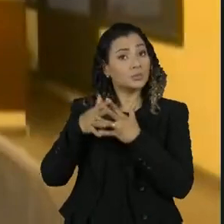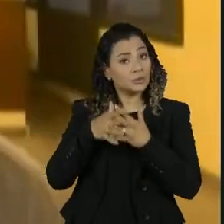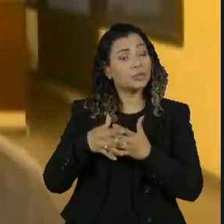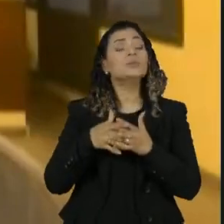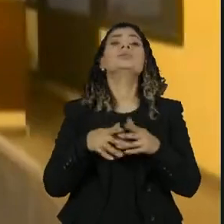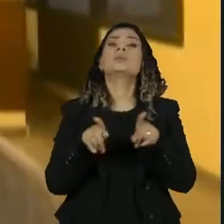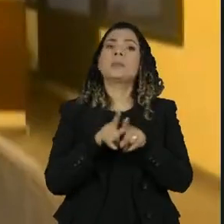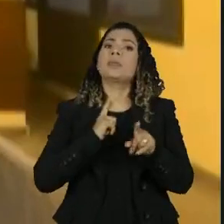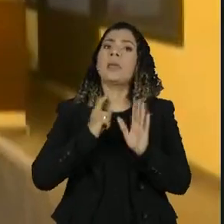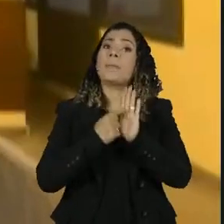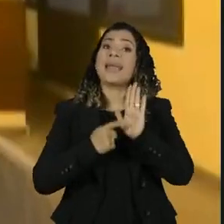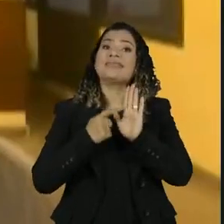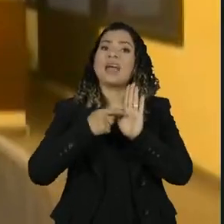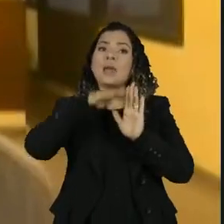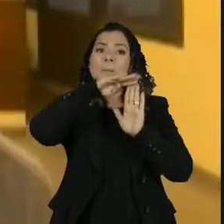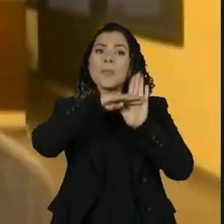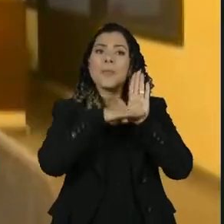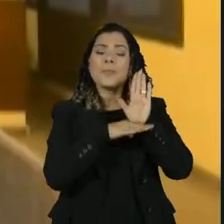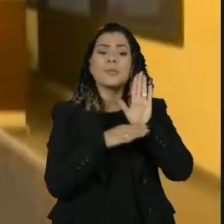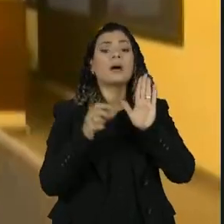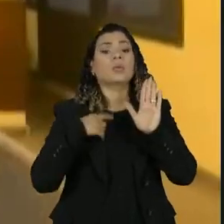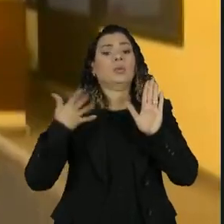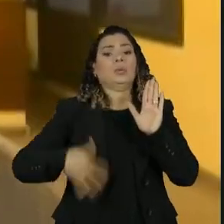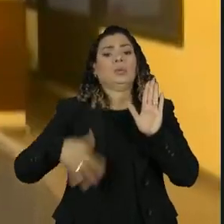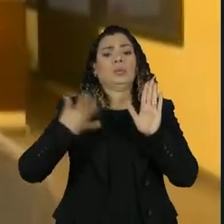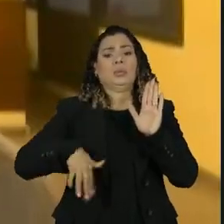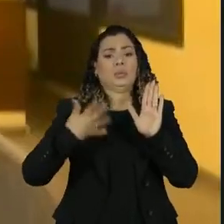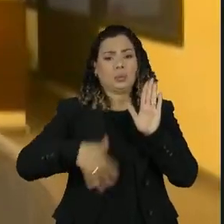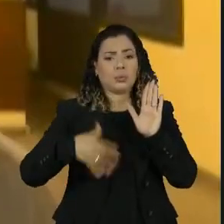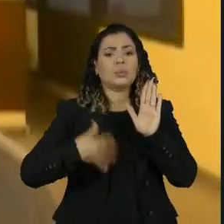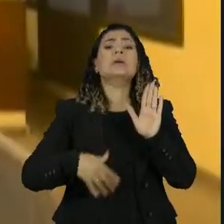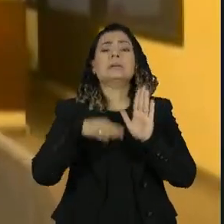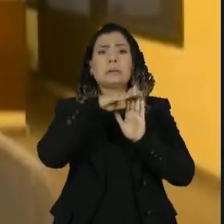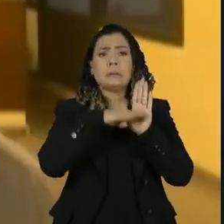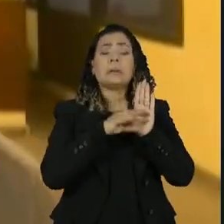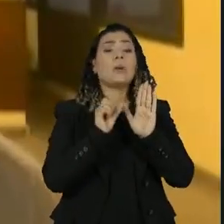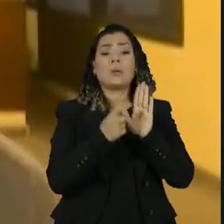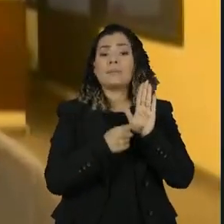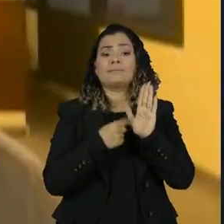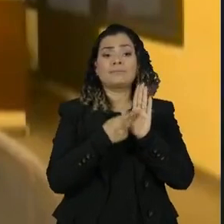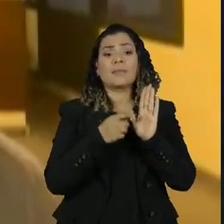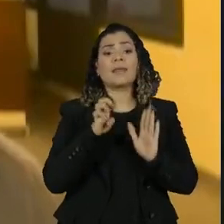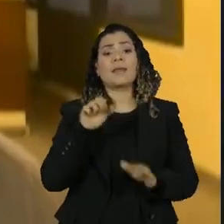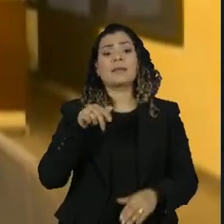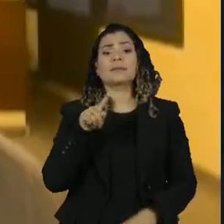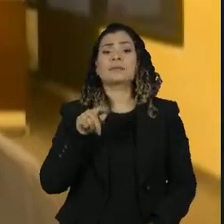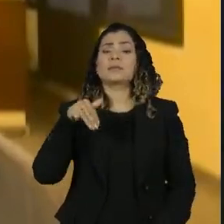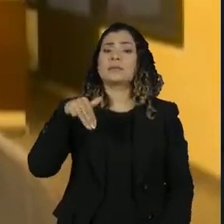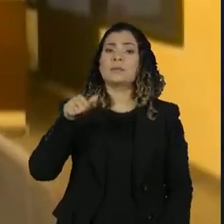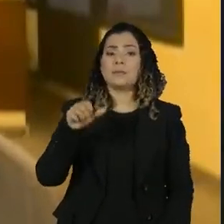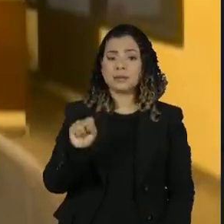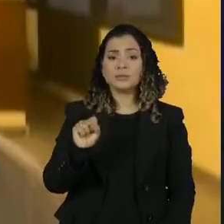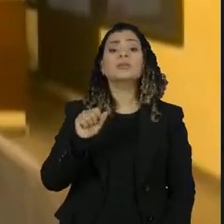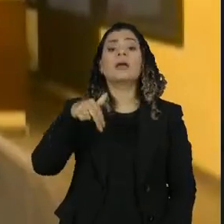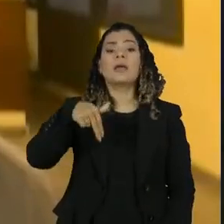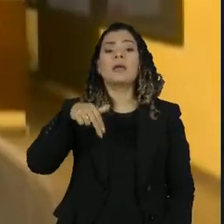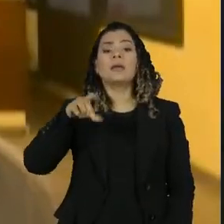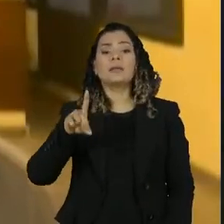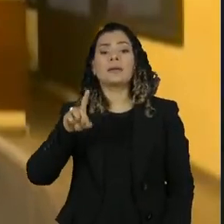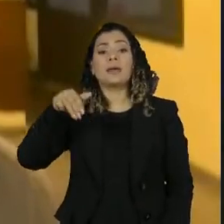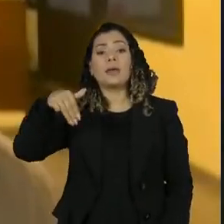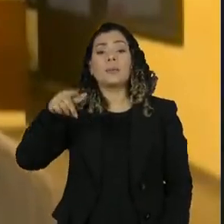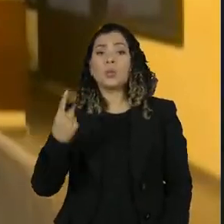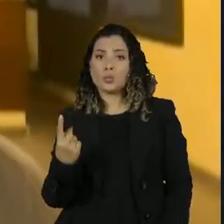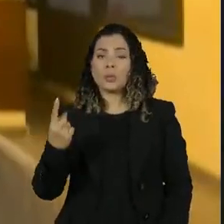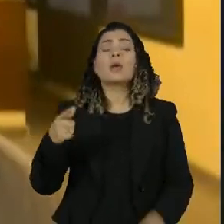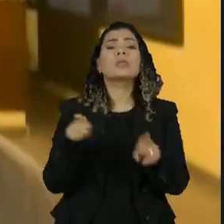bactérias uma lista de bactérias estão consideradas prioritárias do ponto de vista de Pesquisas para que a gente desenvolve estratégias de